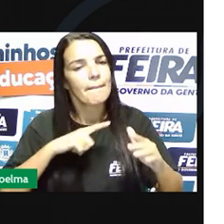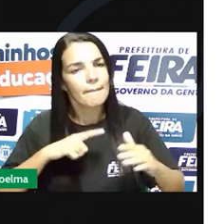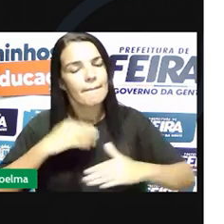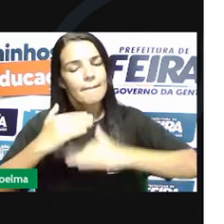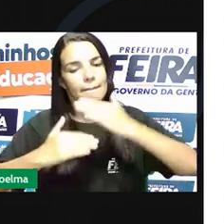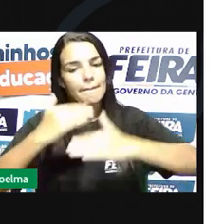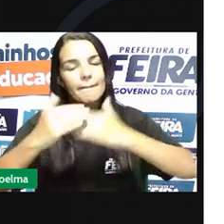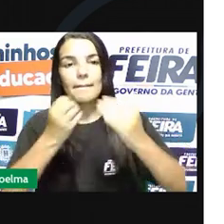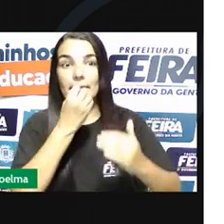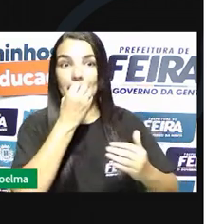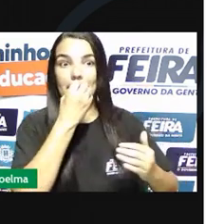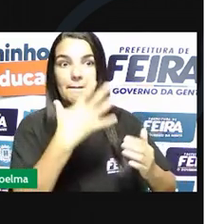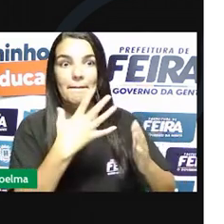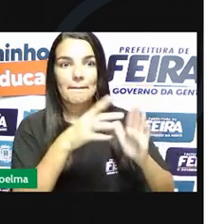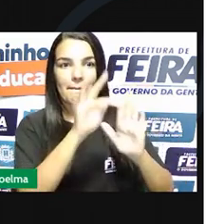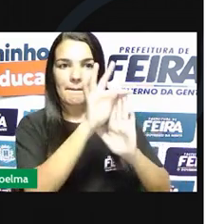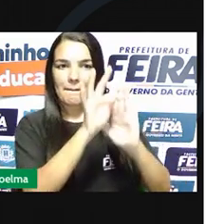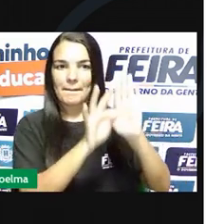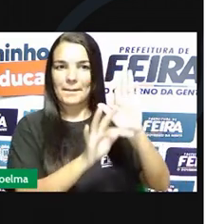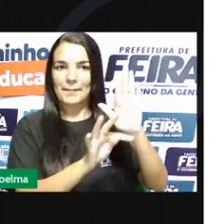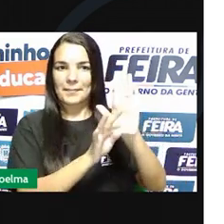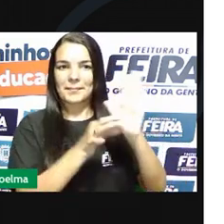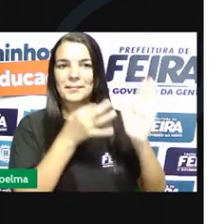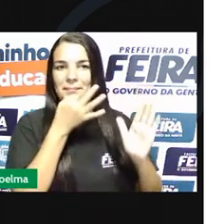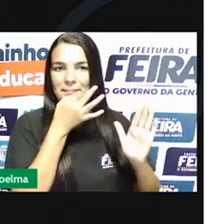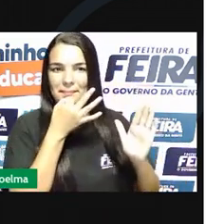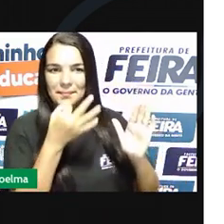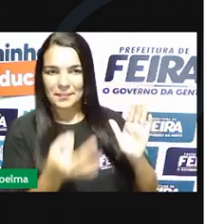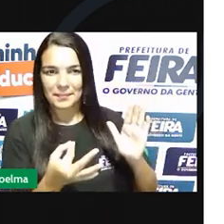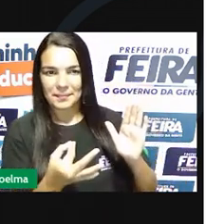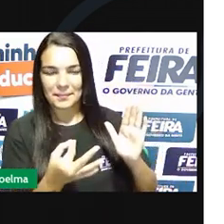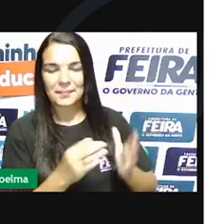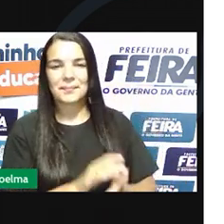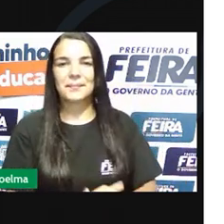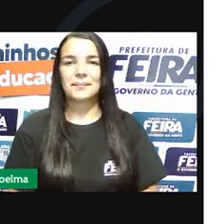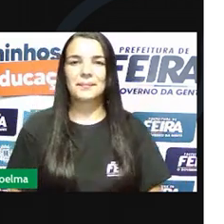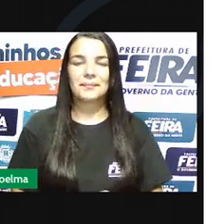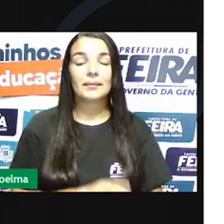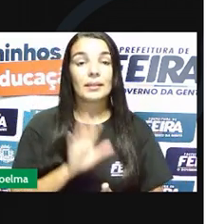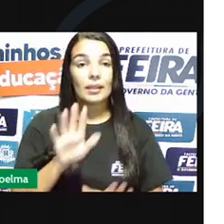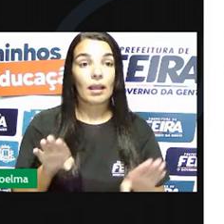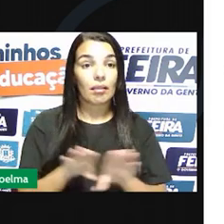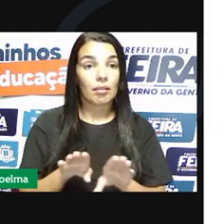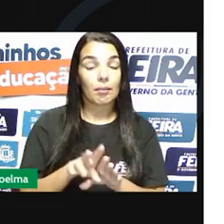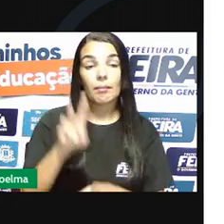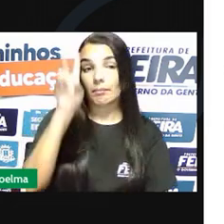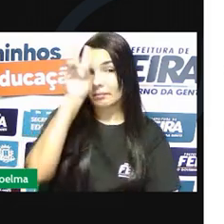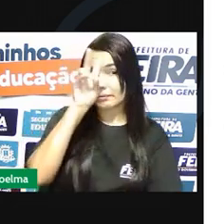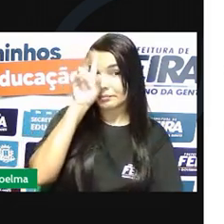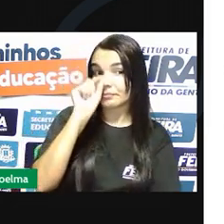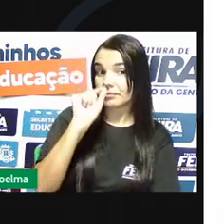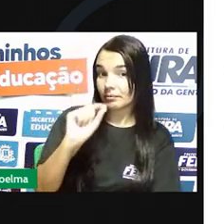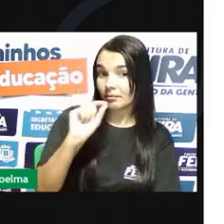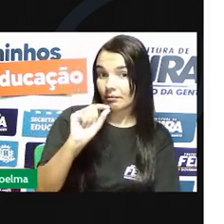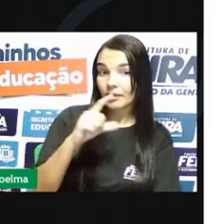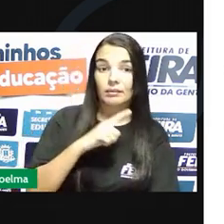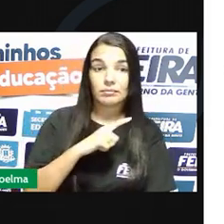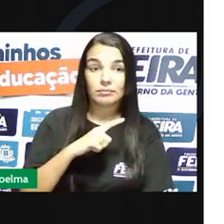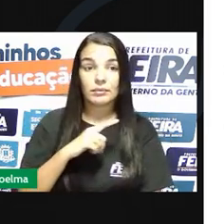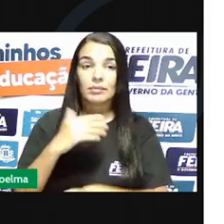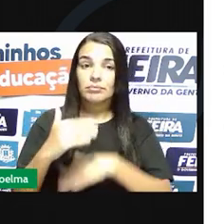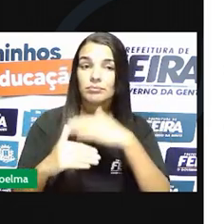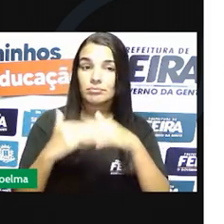ter uma boa, né? Uma boa aí dissertação argumentativa. Lembrando lá, eu falei para vocês agora há pouco que eu vou falar dos tipos de